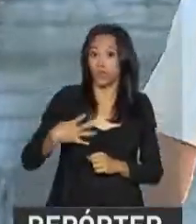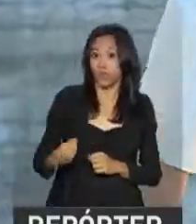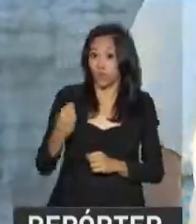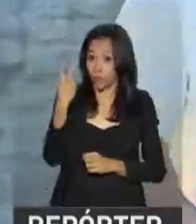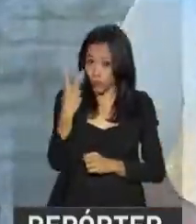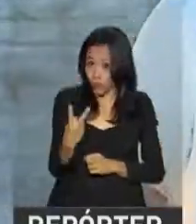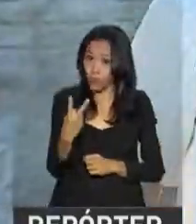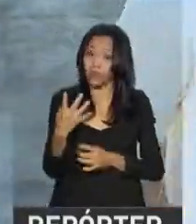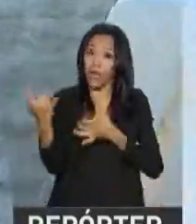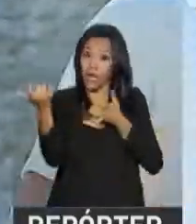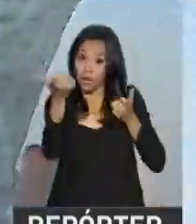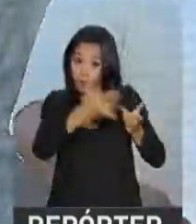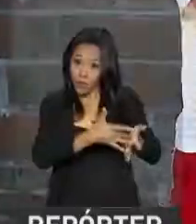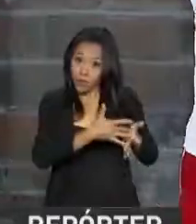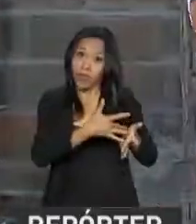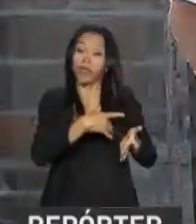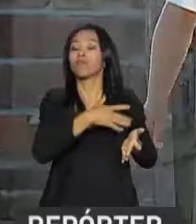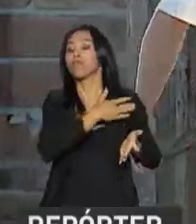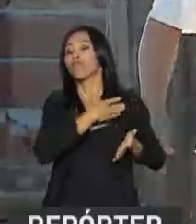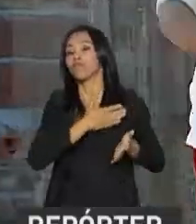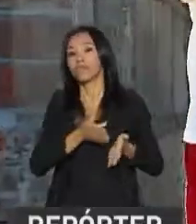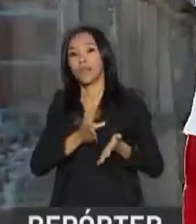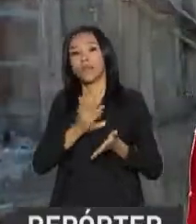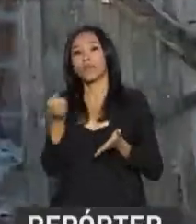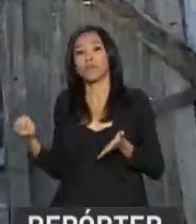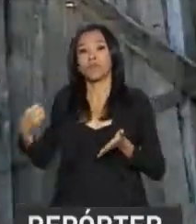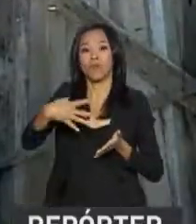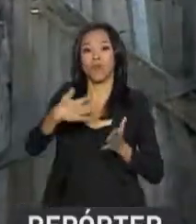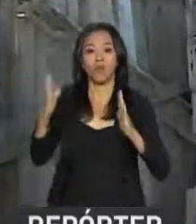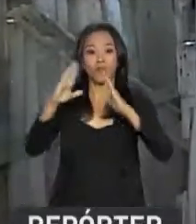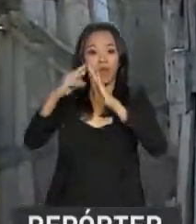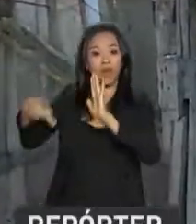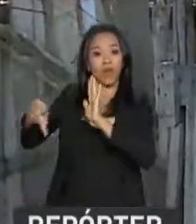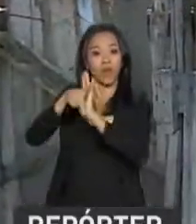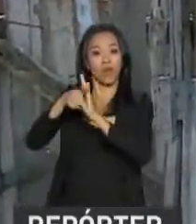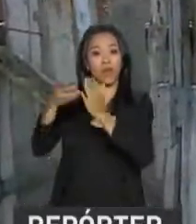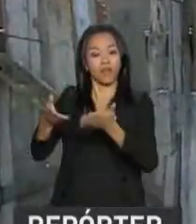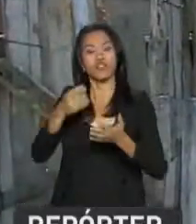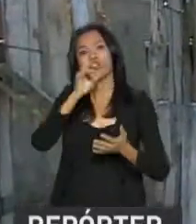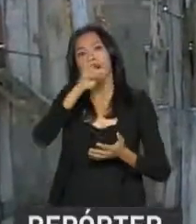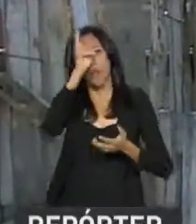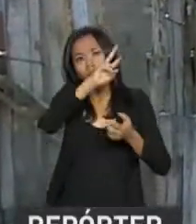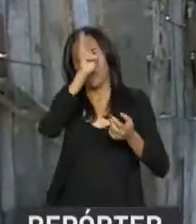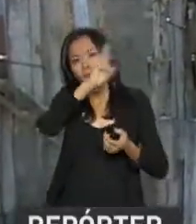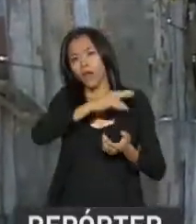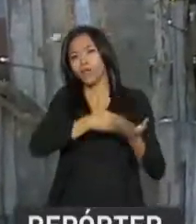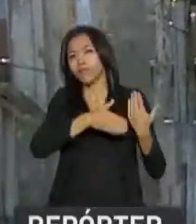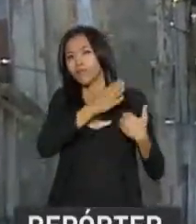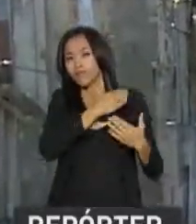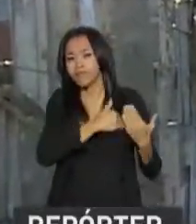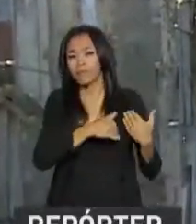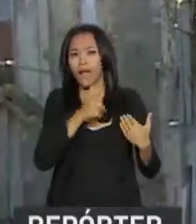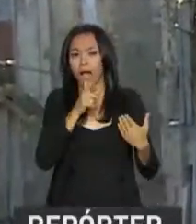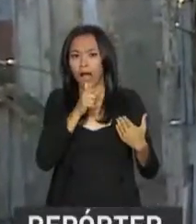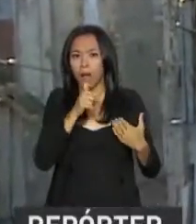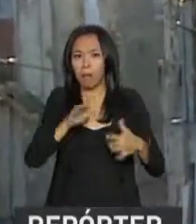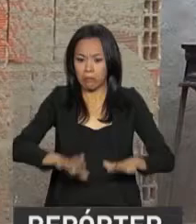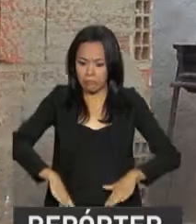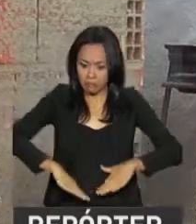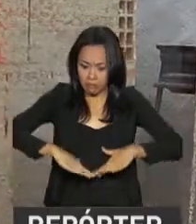deixaram o bairro barroso para trás juntos vão ficar as lembranças dos dias em que tiveram que sair de casa com água pela cintura